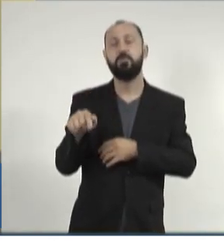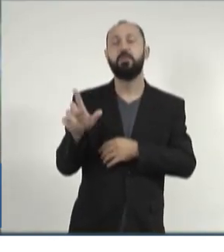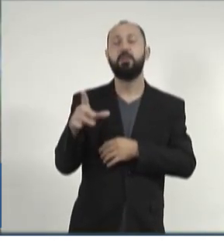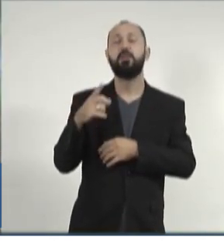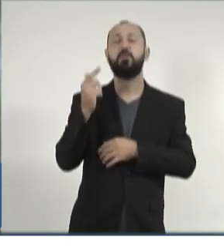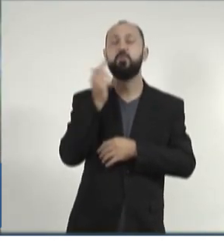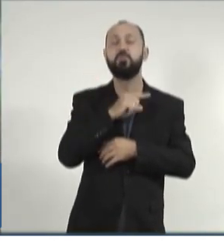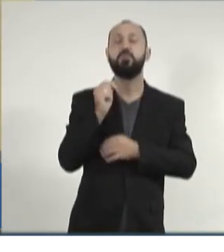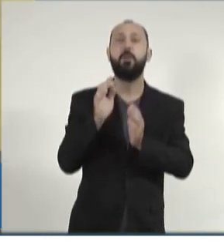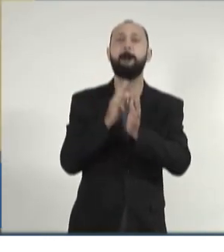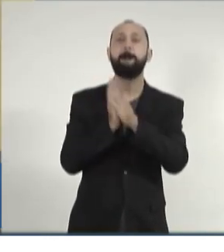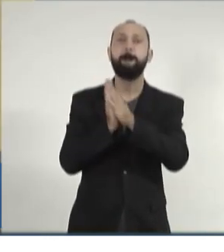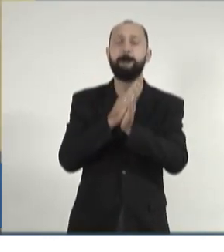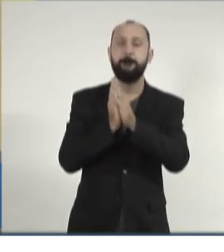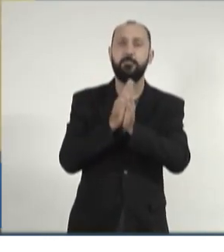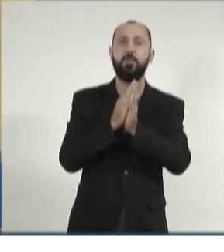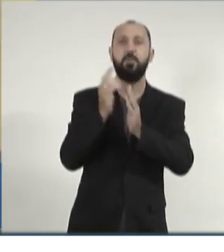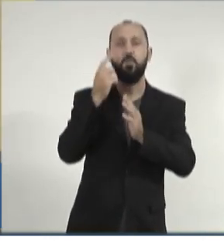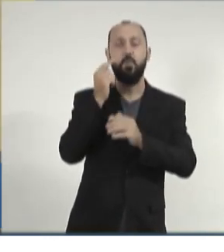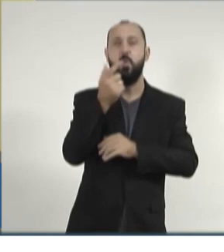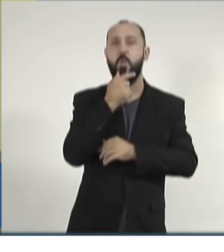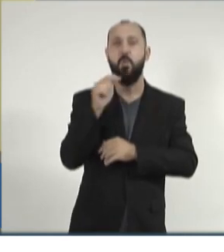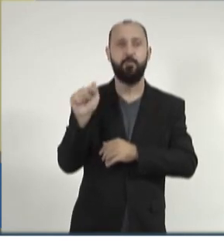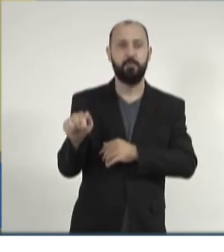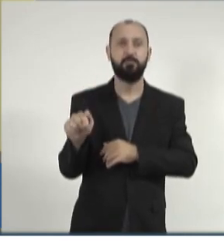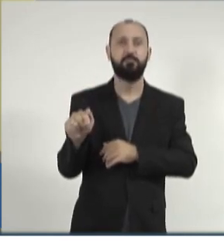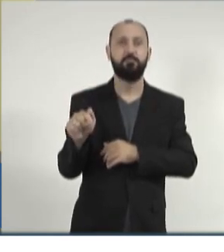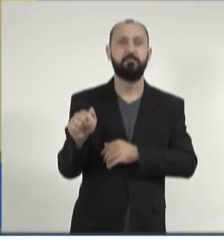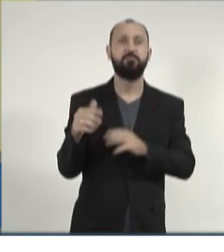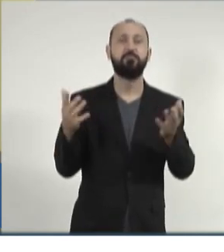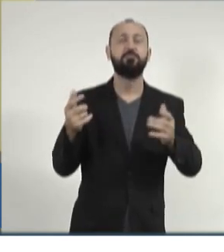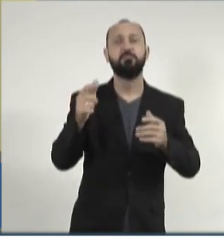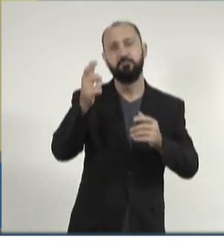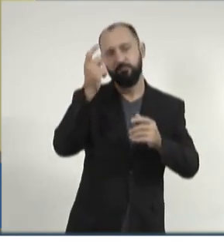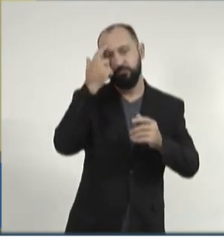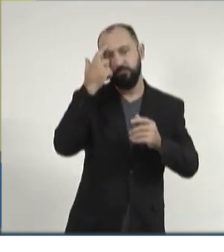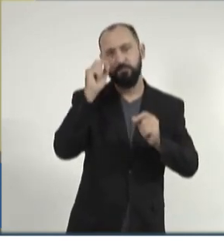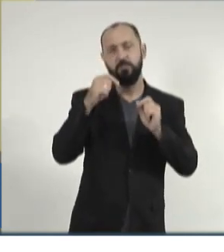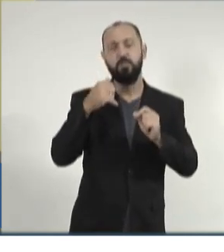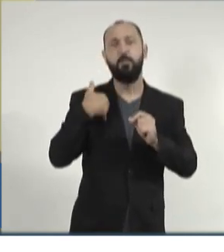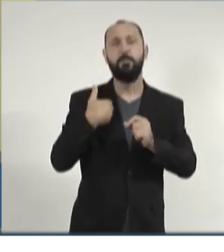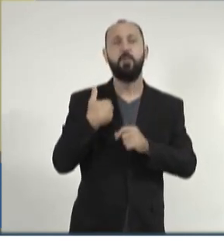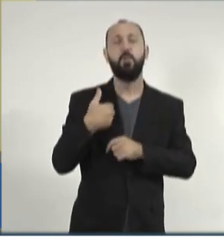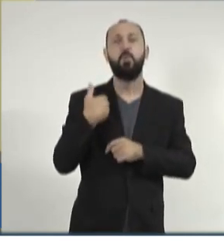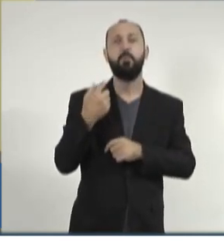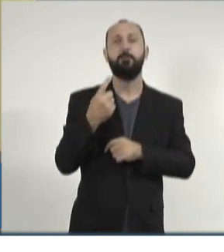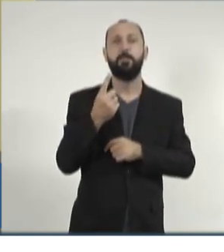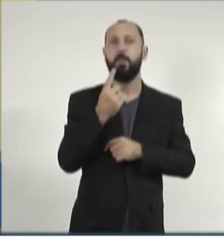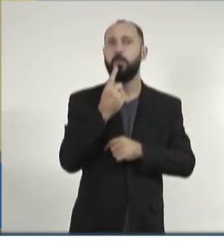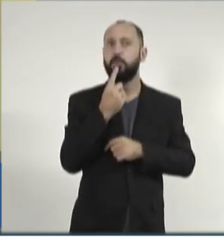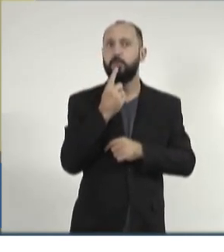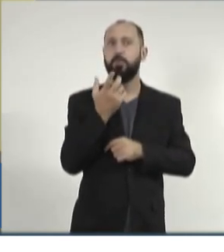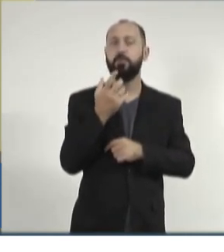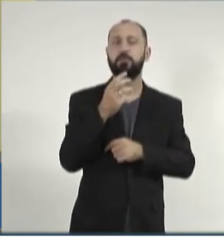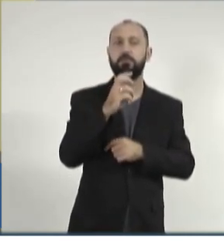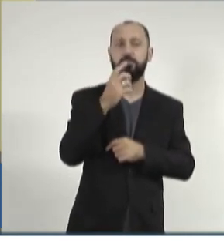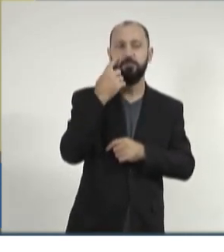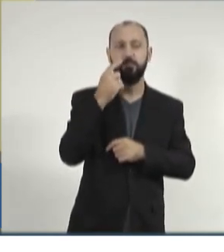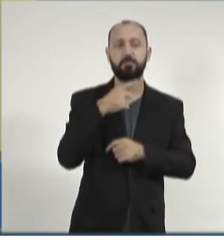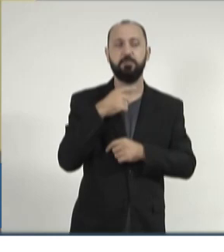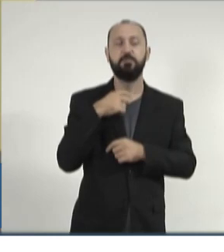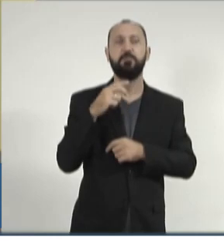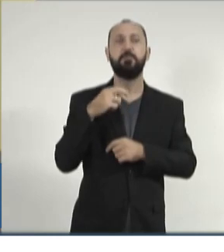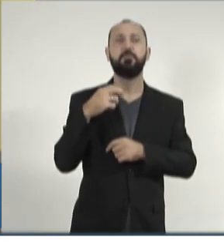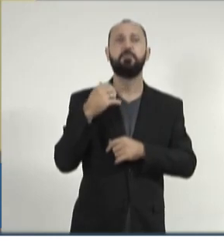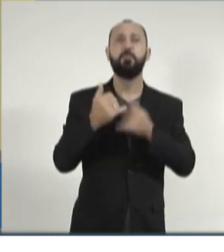com certeza ele só ganhou brinquedo relacionado a menino. O que vocês acham se no meu aniversário, lá de 5 anos, eu feliz da vida, me trouxessem